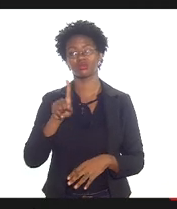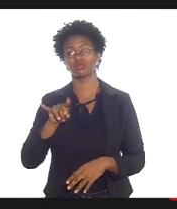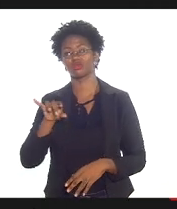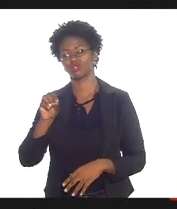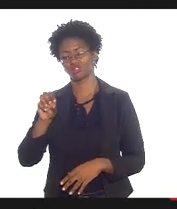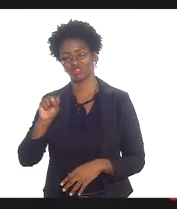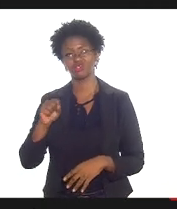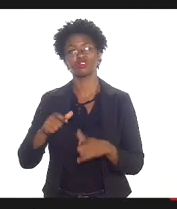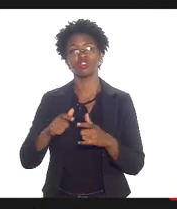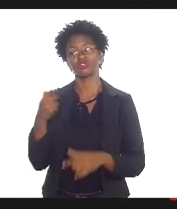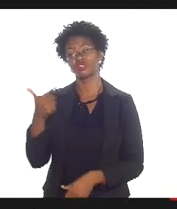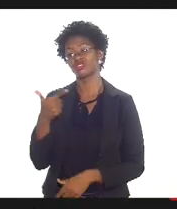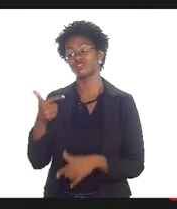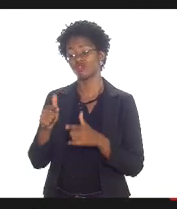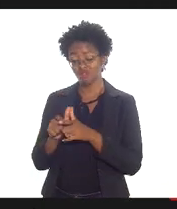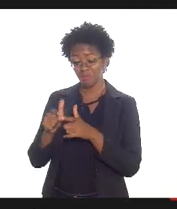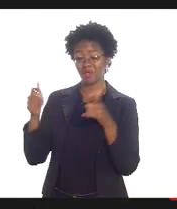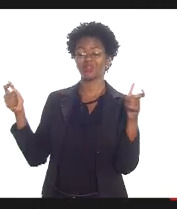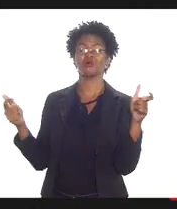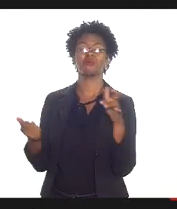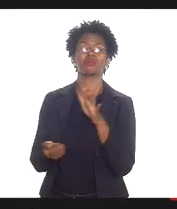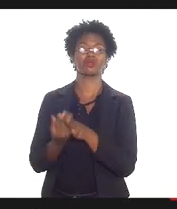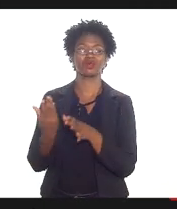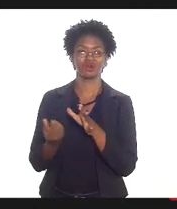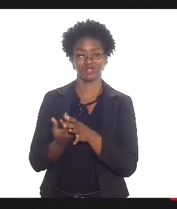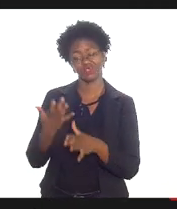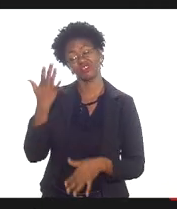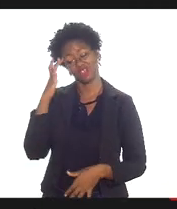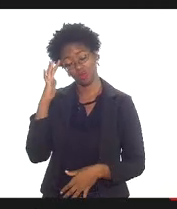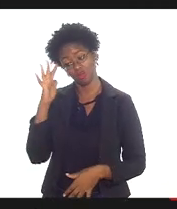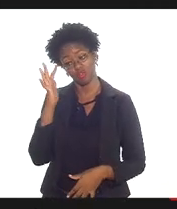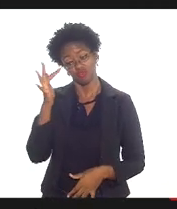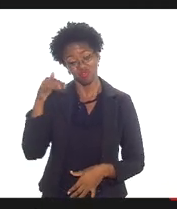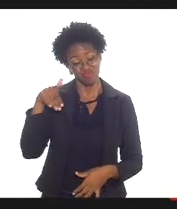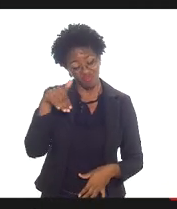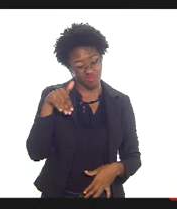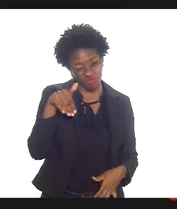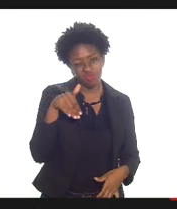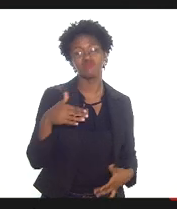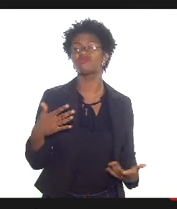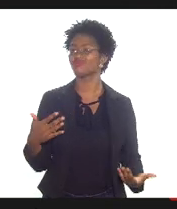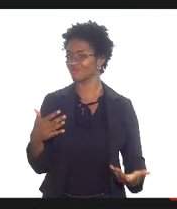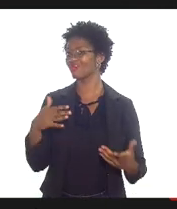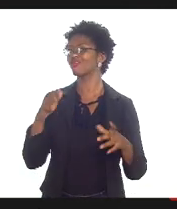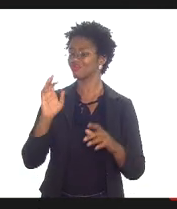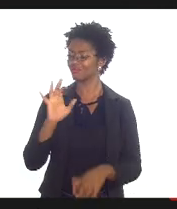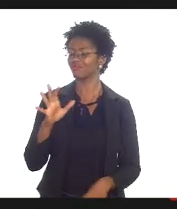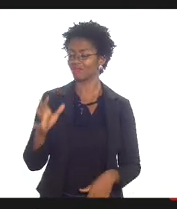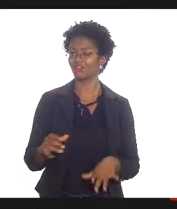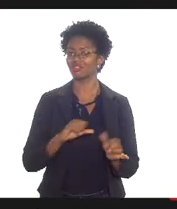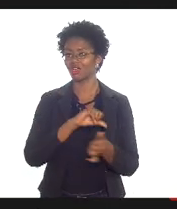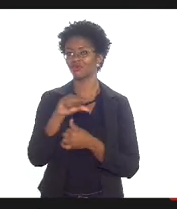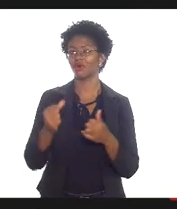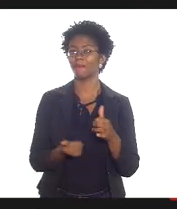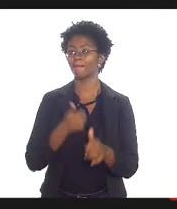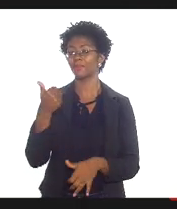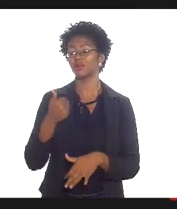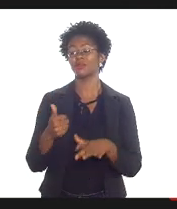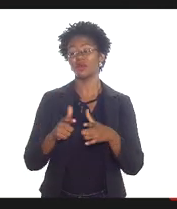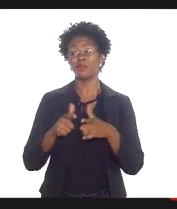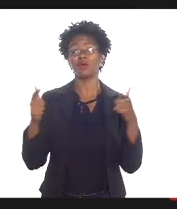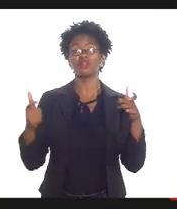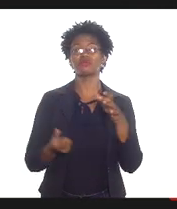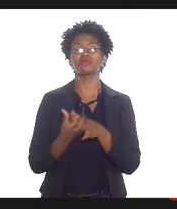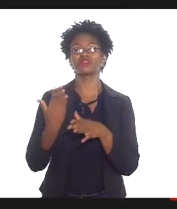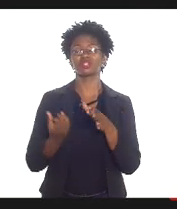produtor, né? E que muito brevemente vai se tornar o primeiro, tá? E que está em regime